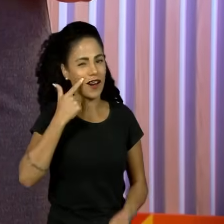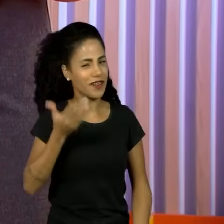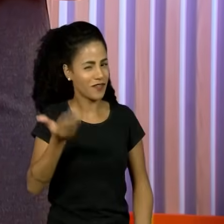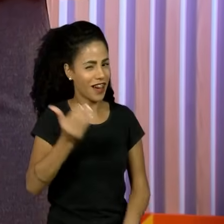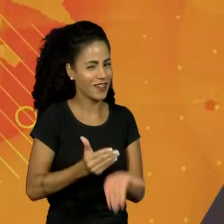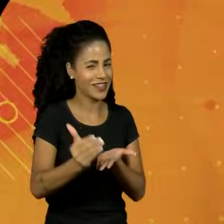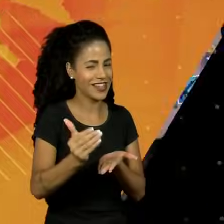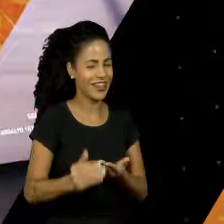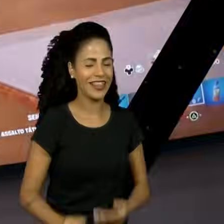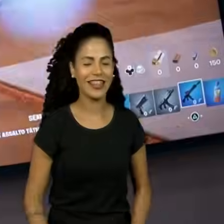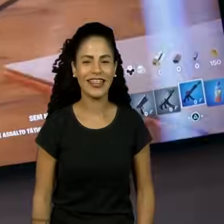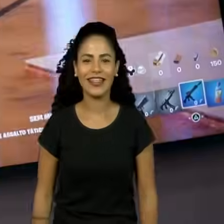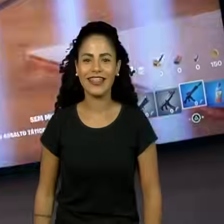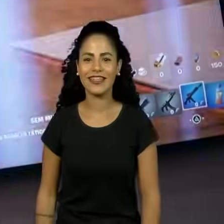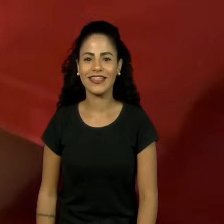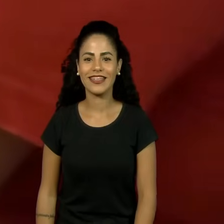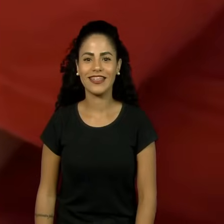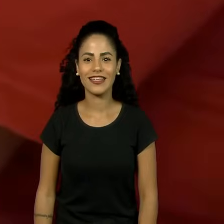jogo!